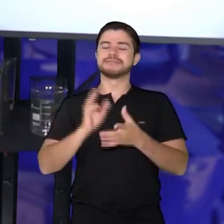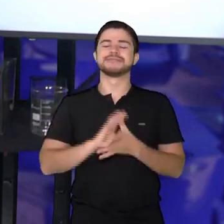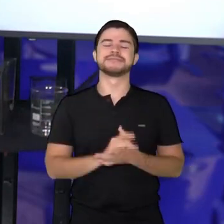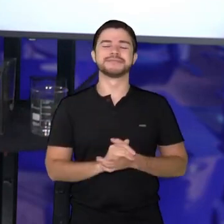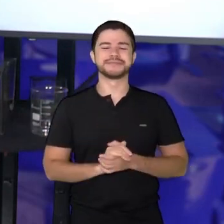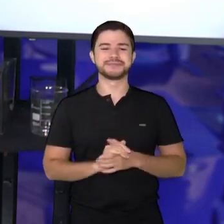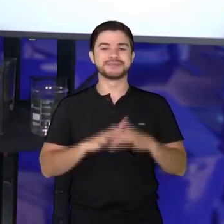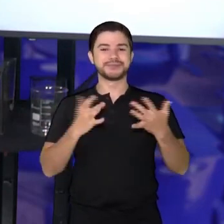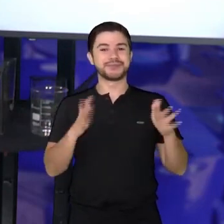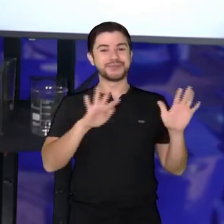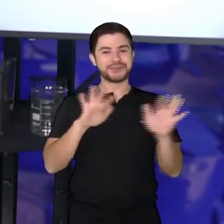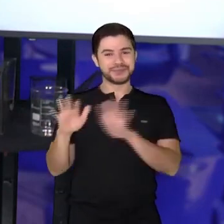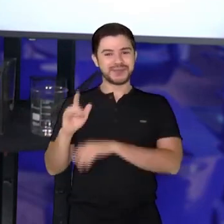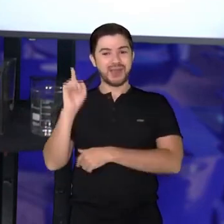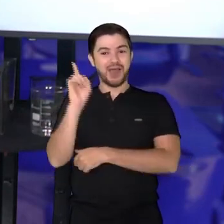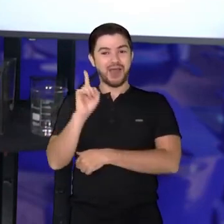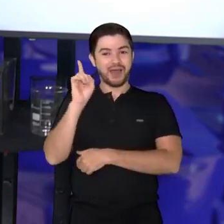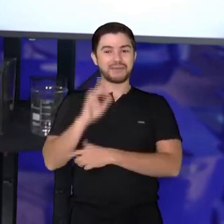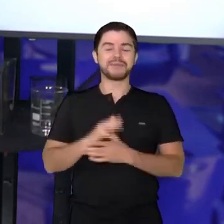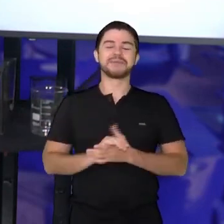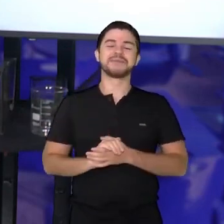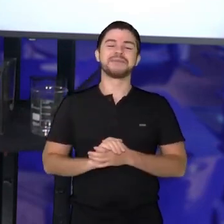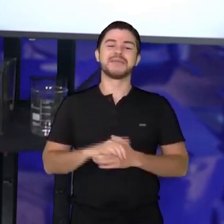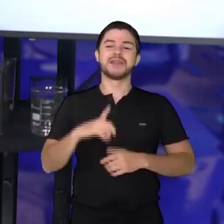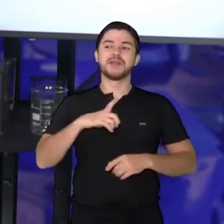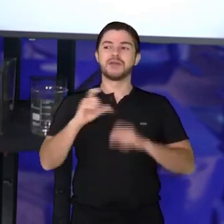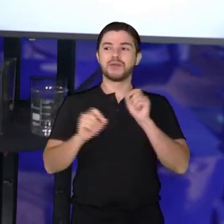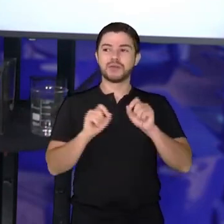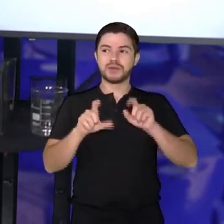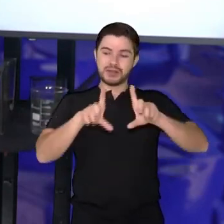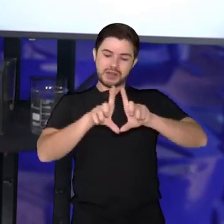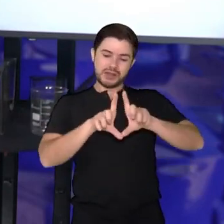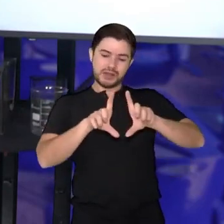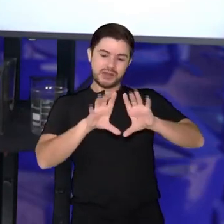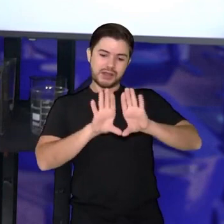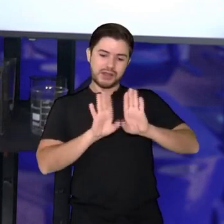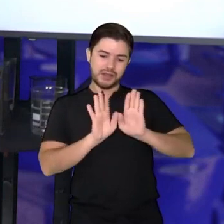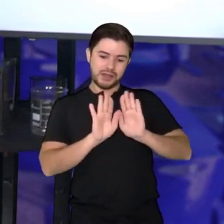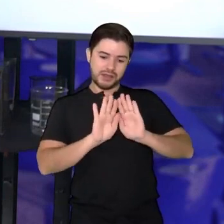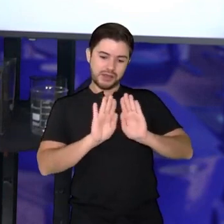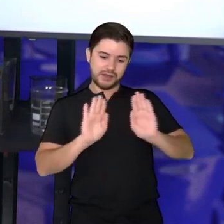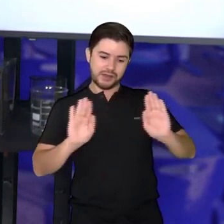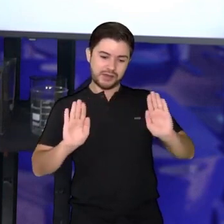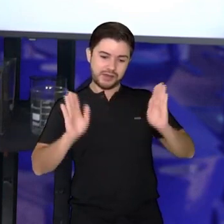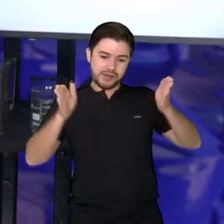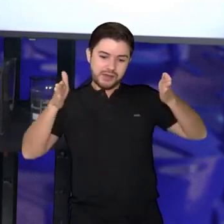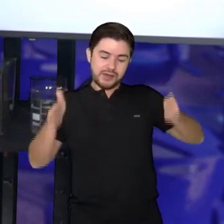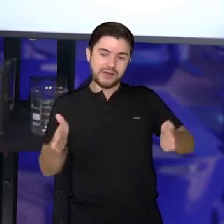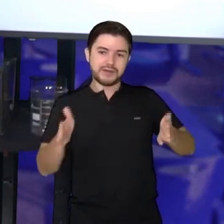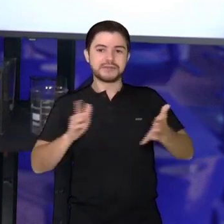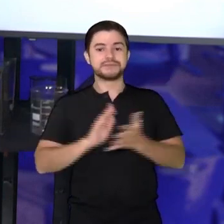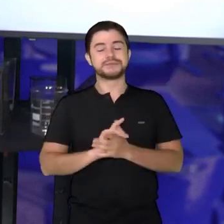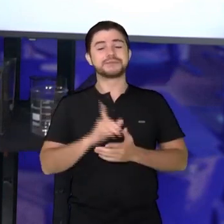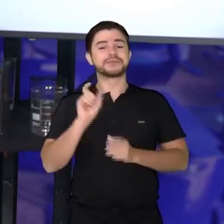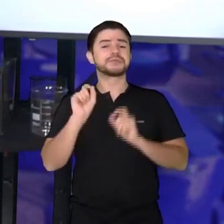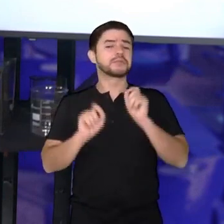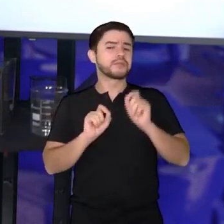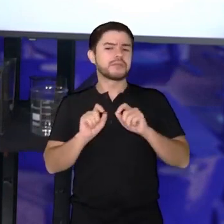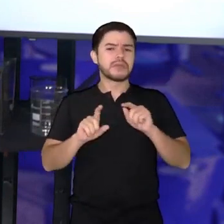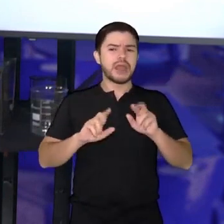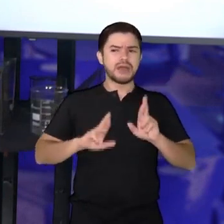Na segunda situação, onde a gente vai trabalhar aqui o paralelepípedo, a mudança maior é que nem